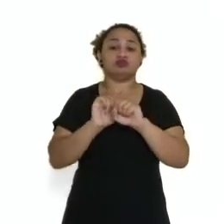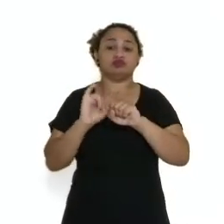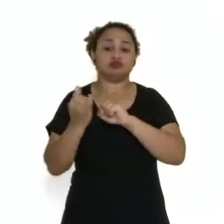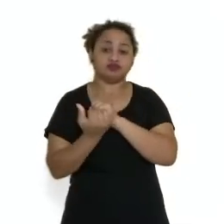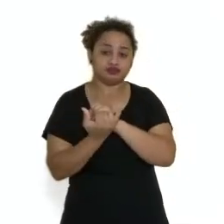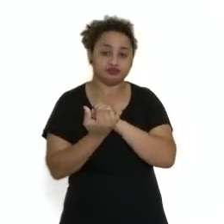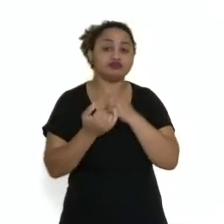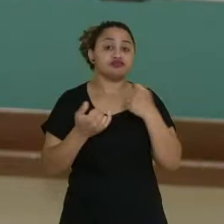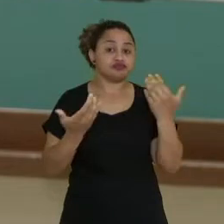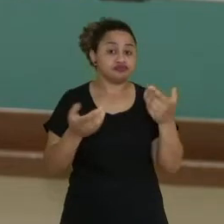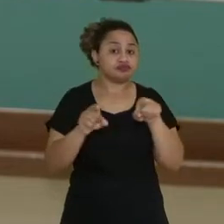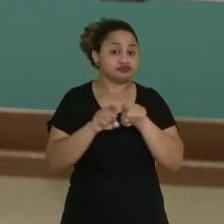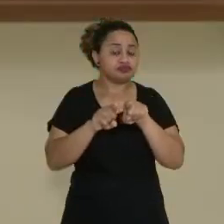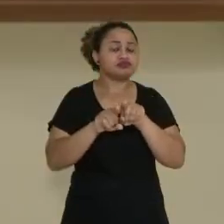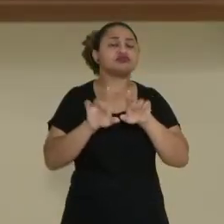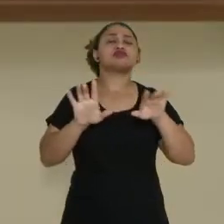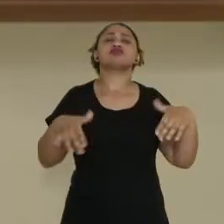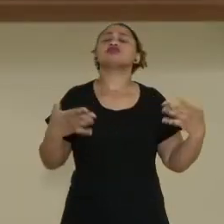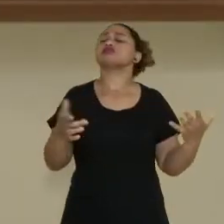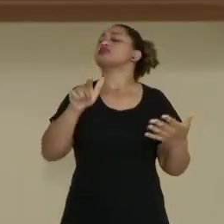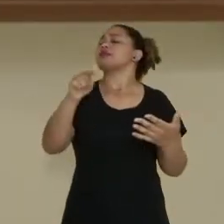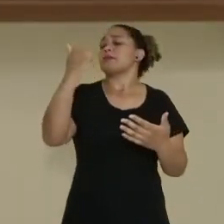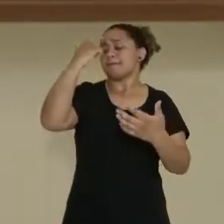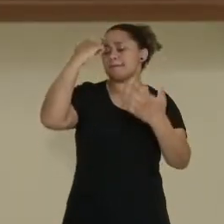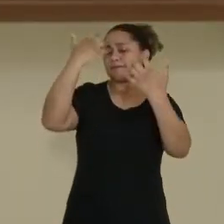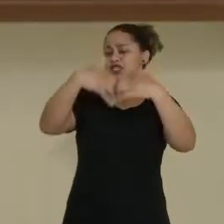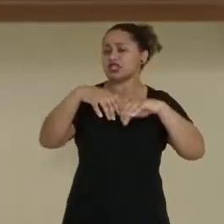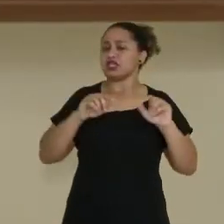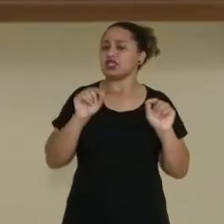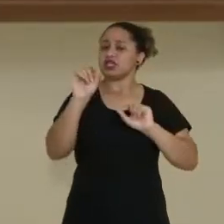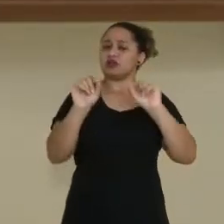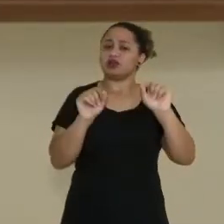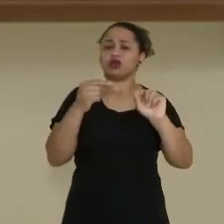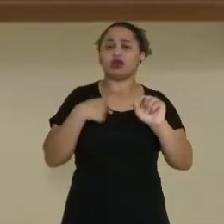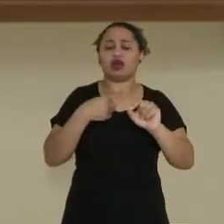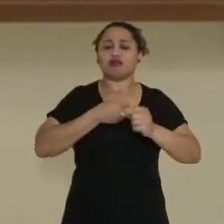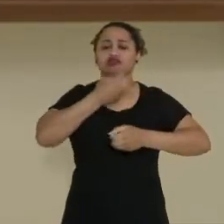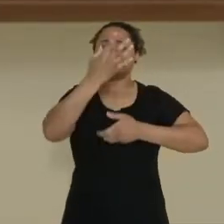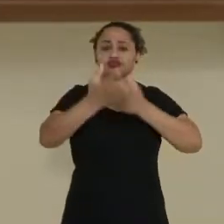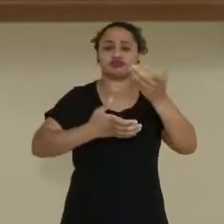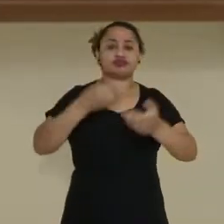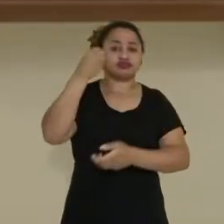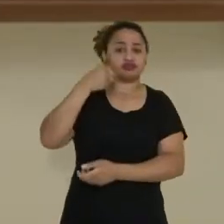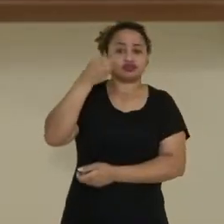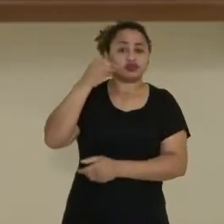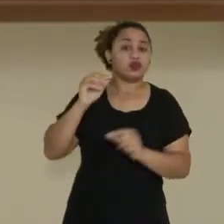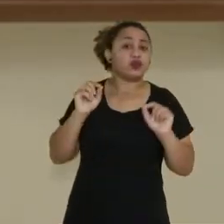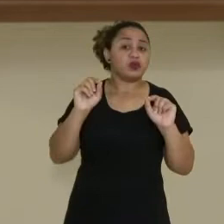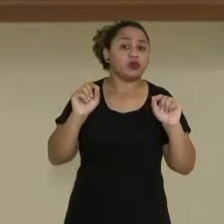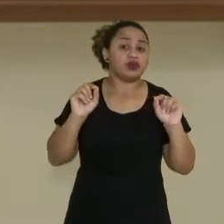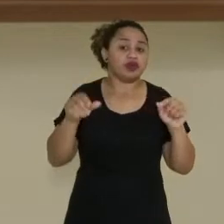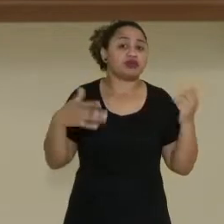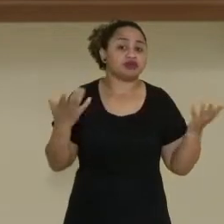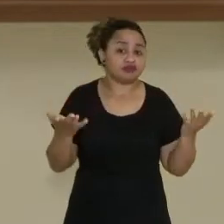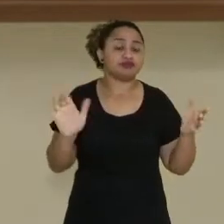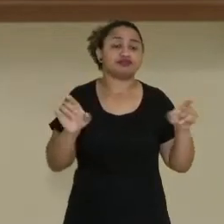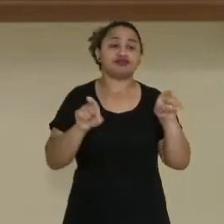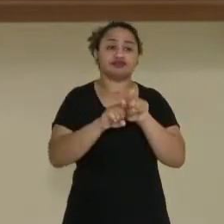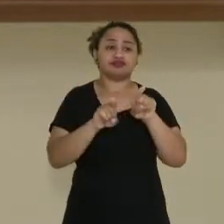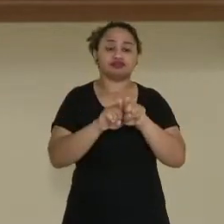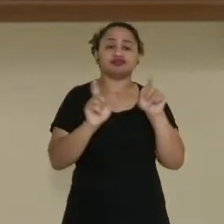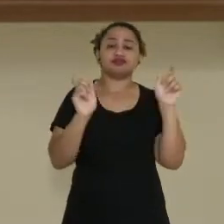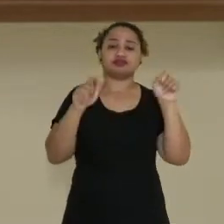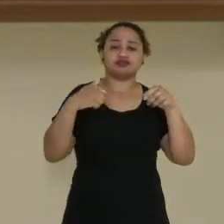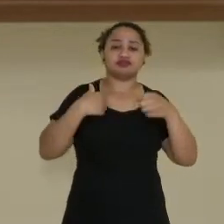que você imagina, então, ser um relato de experiência? E mais, será que pode-se fazer